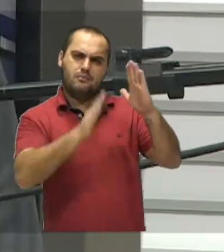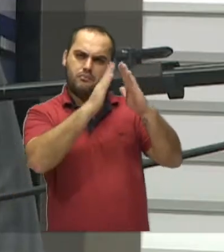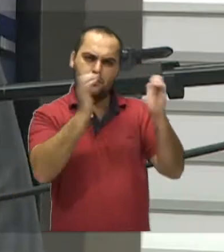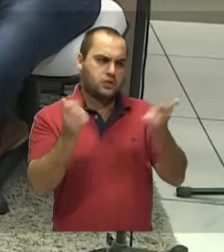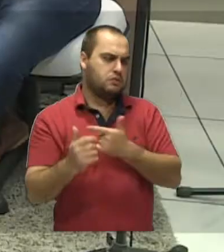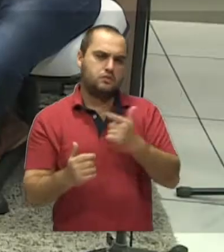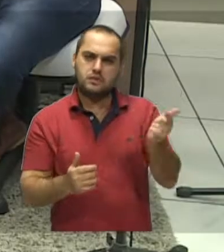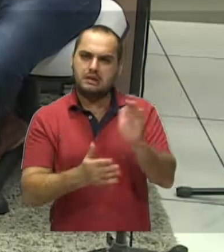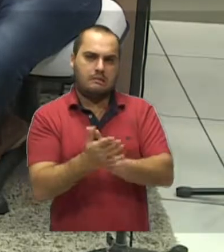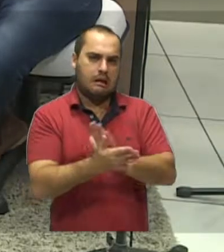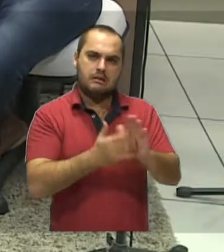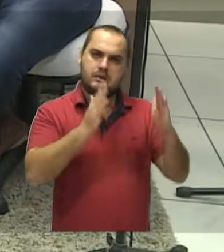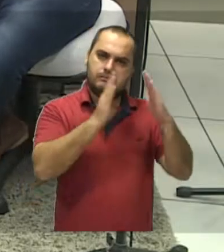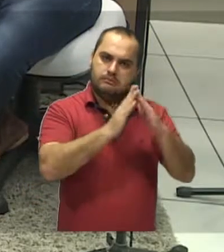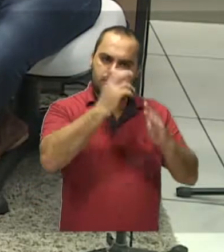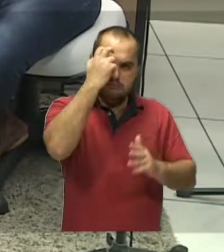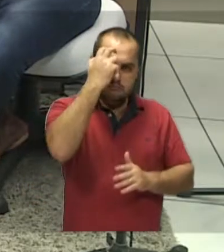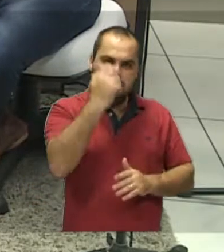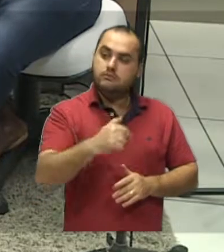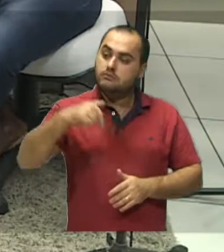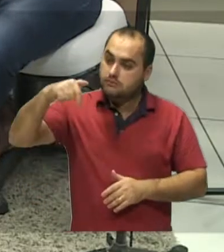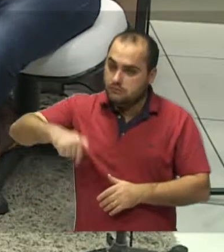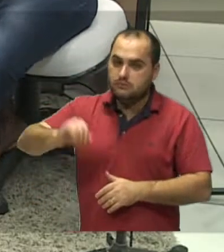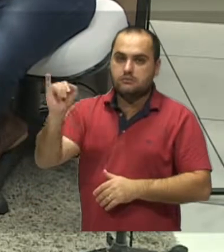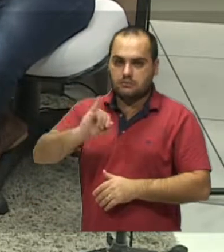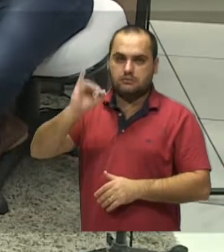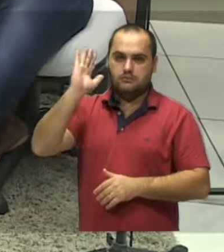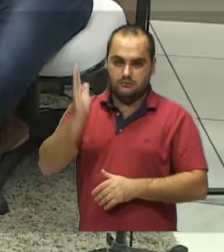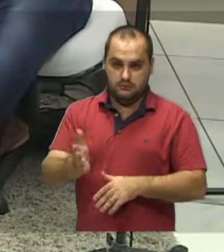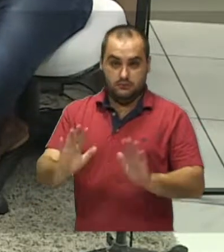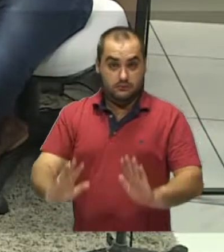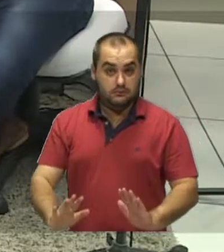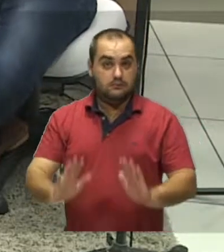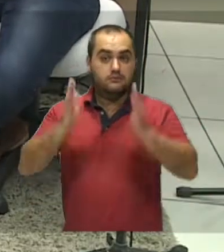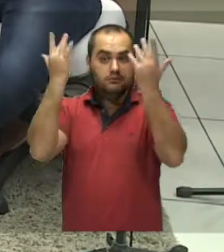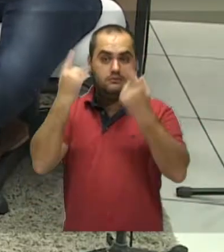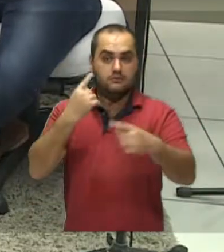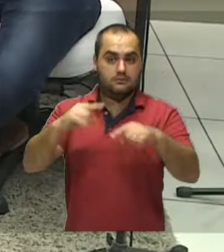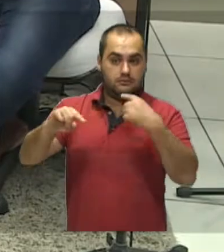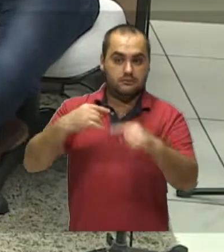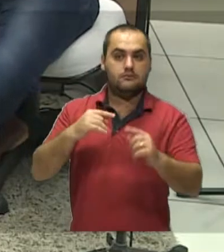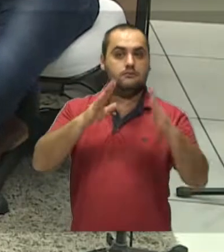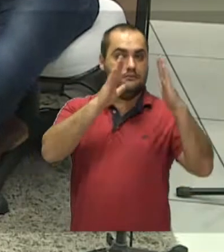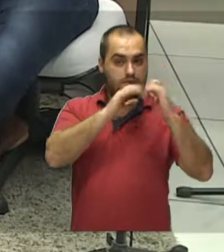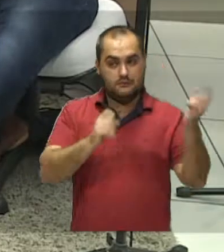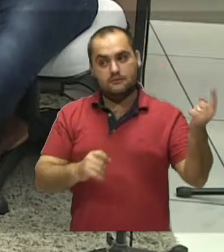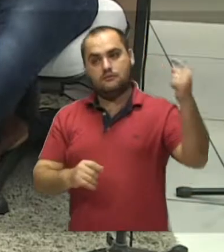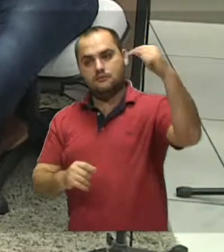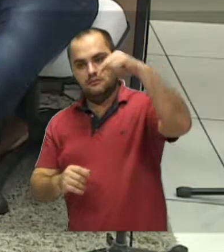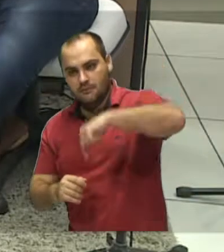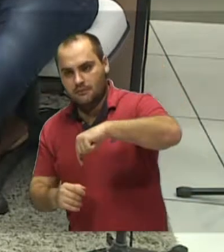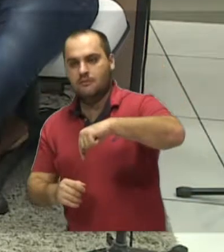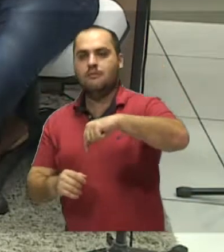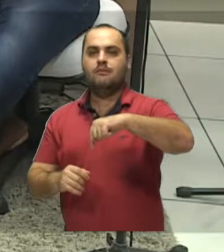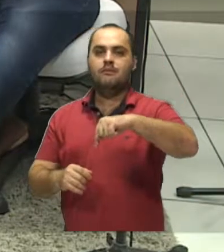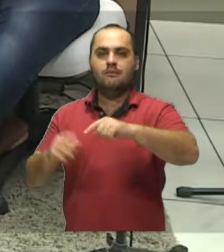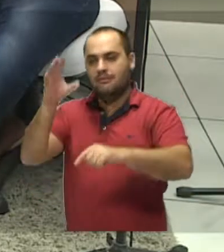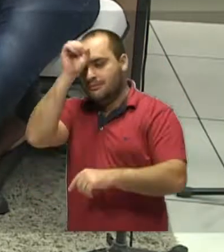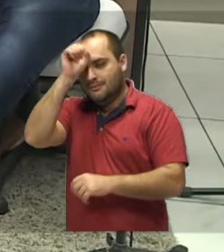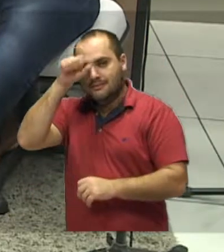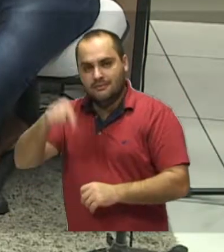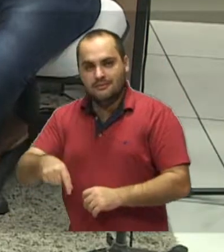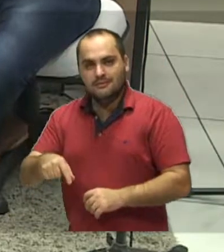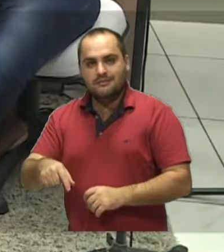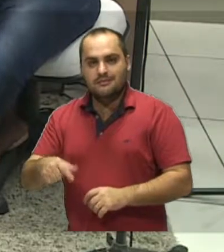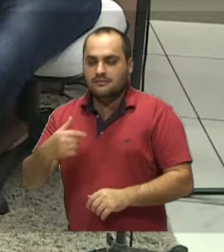né? Já tinha um movimento artístico muito bacana, já tinha um festival de música que eu vinha de Brusque para fazer as oficinas do festival. Então eu meio que